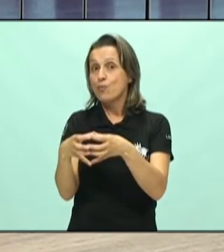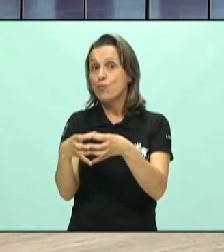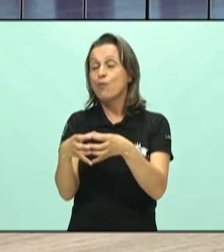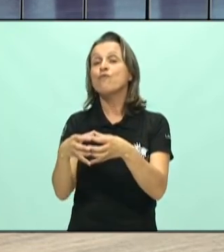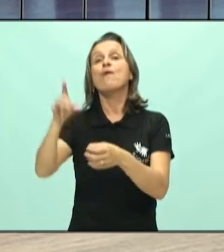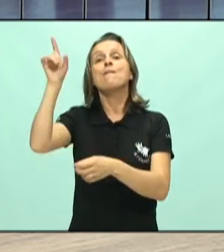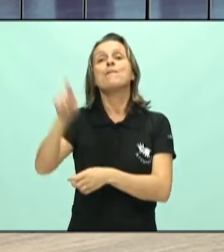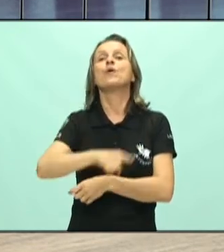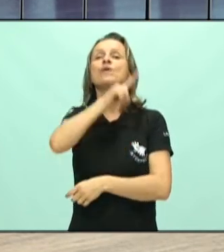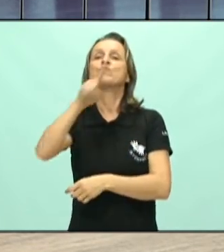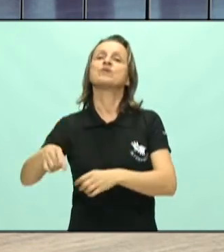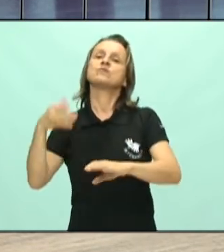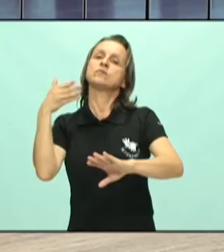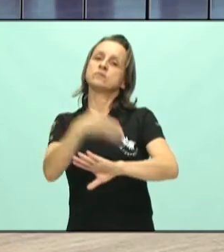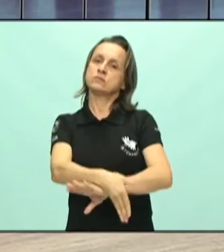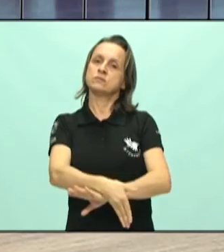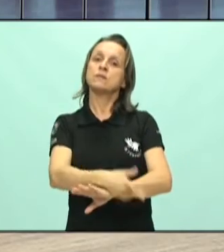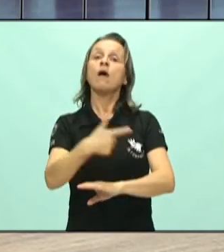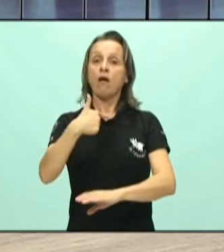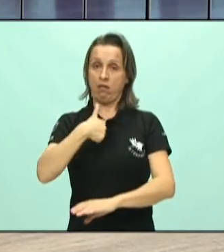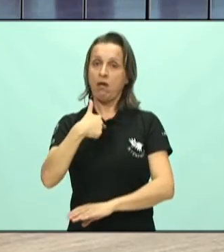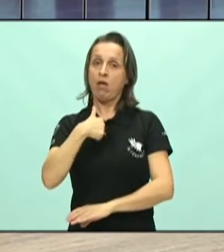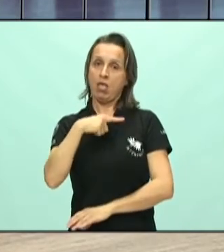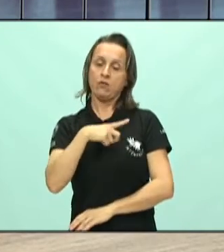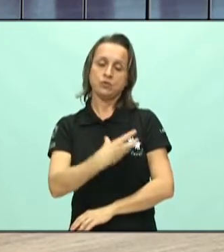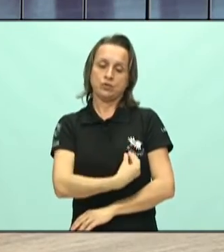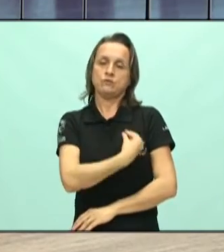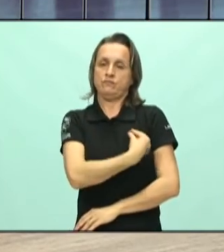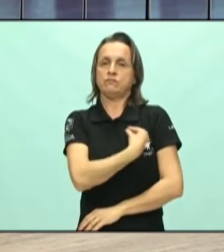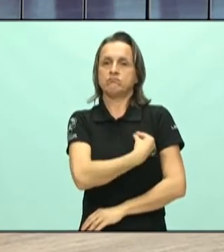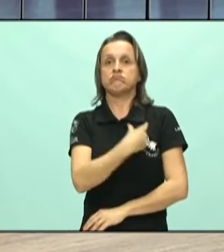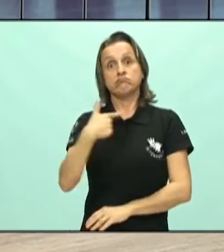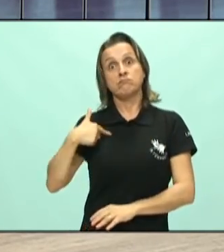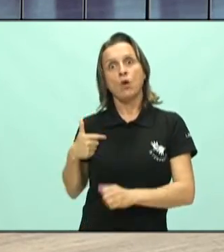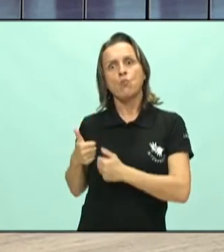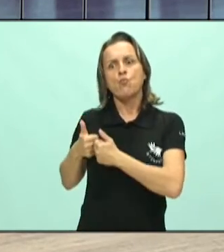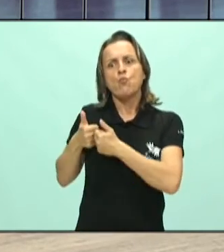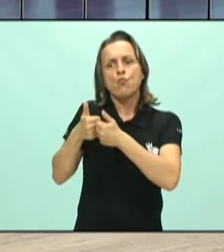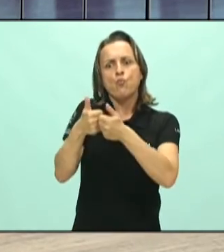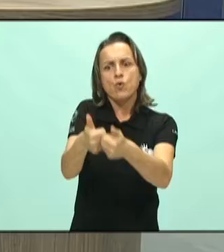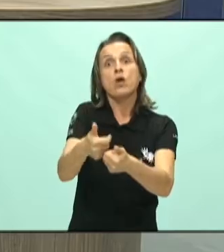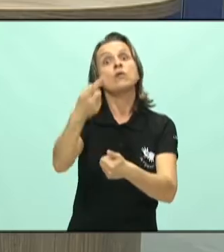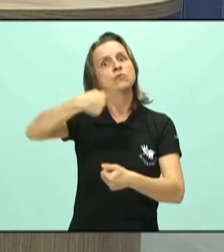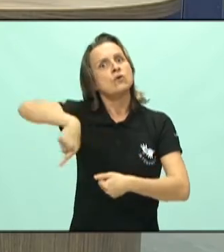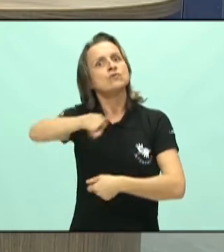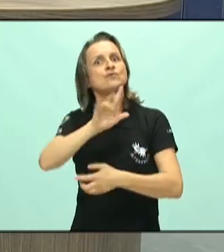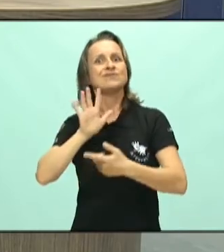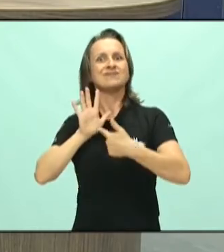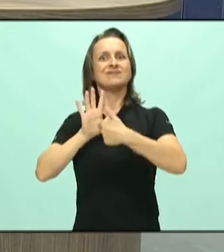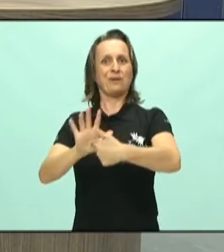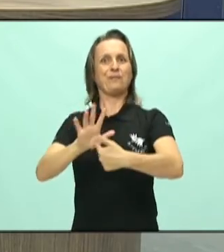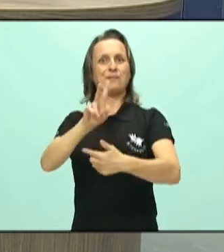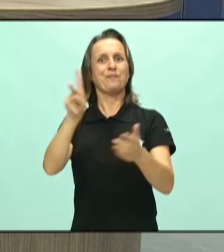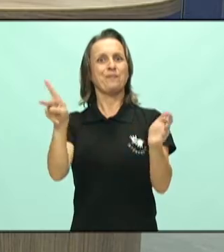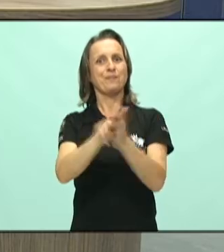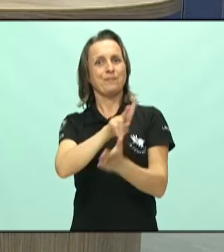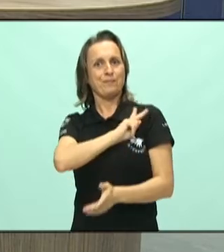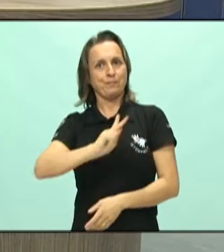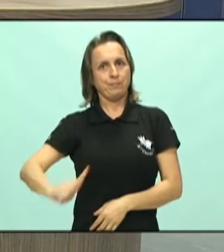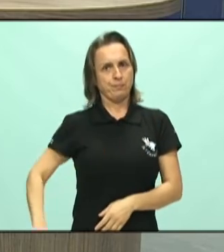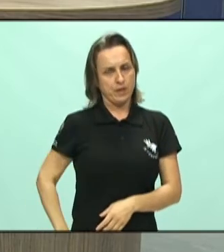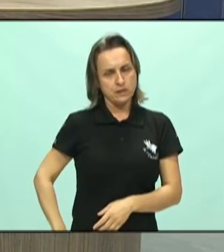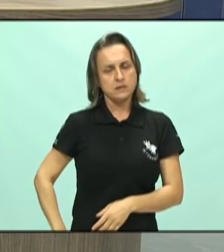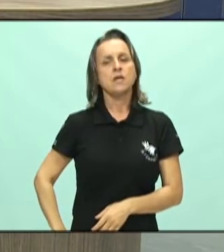de participar. Eu estive presente, nós iríamos fazer o acompanhamento, nós fomos apresentados pelo próprio presidente da